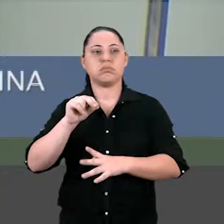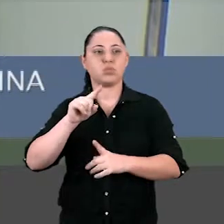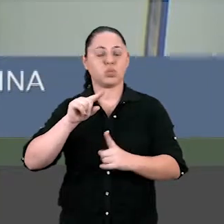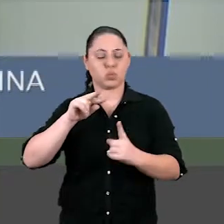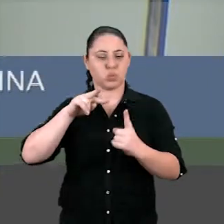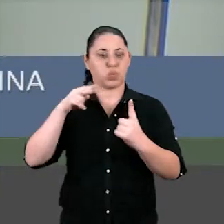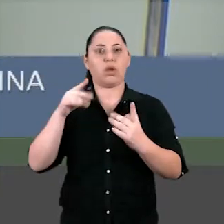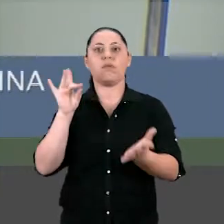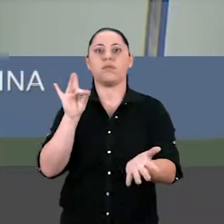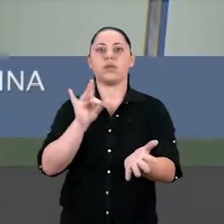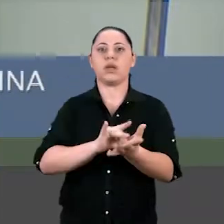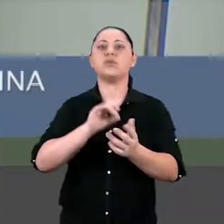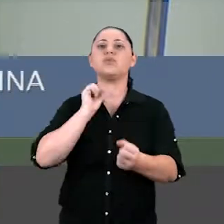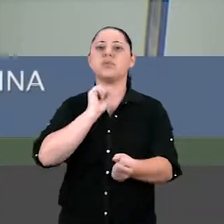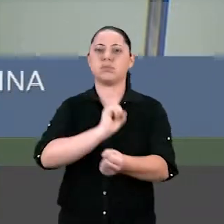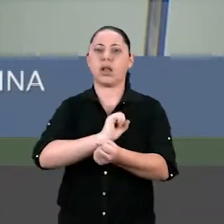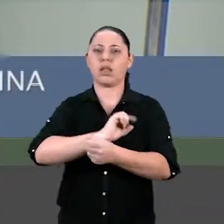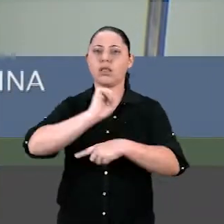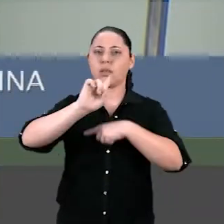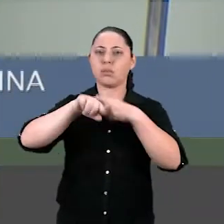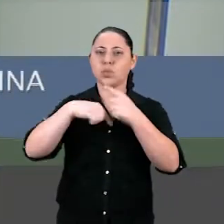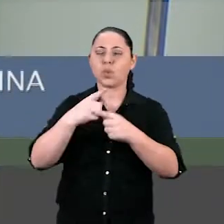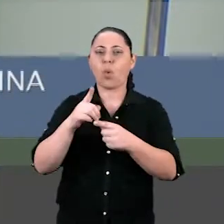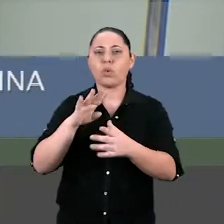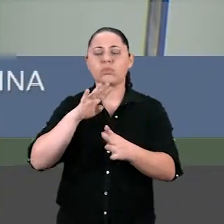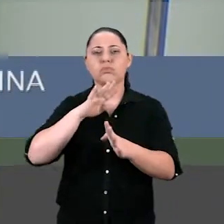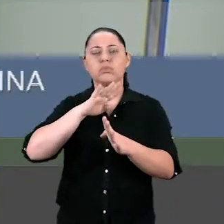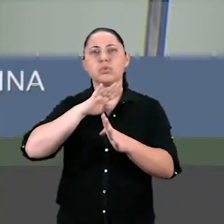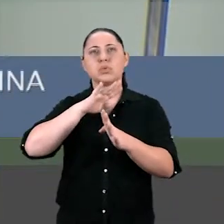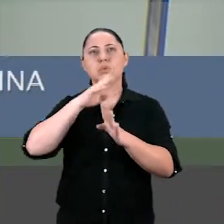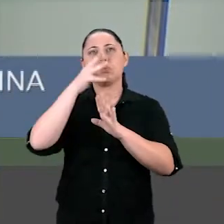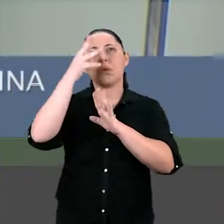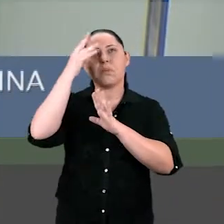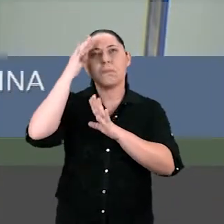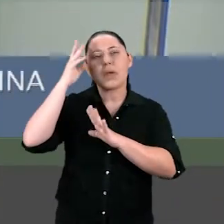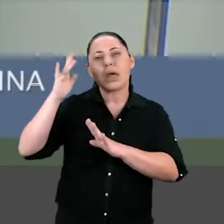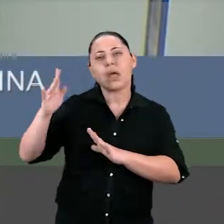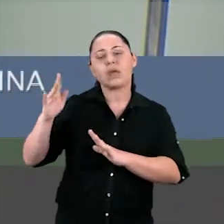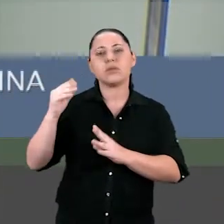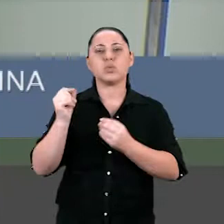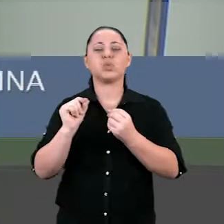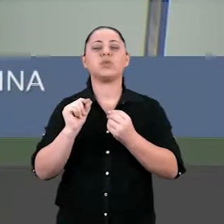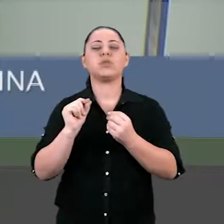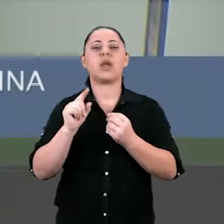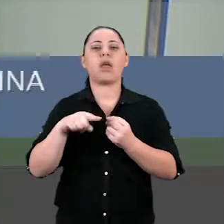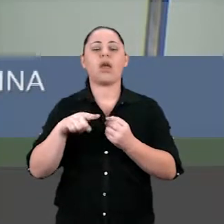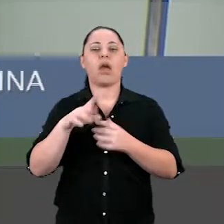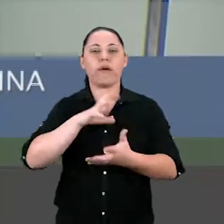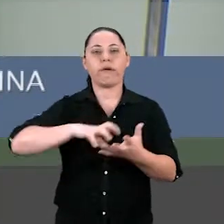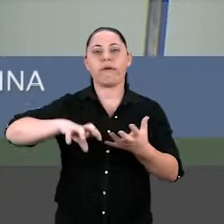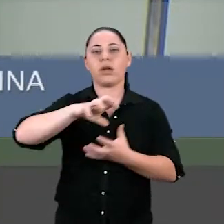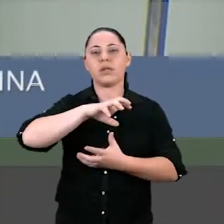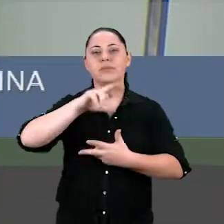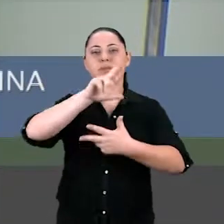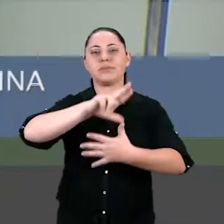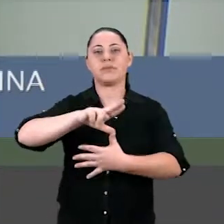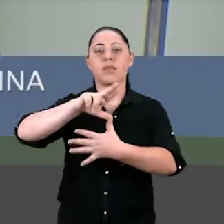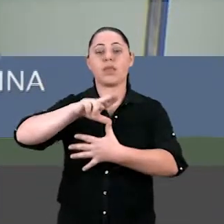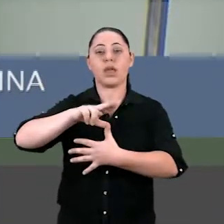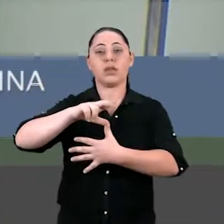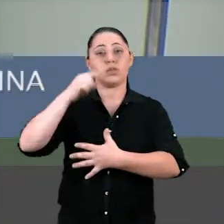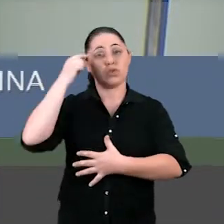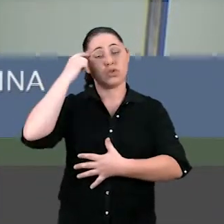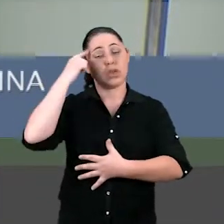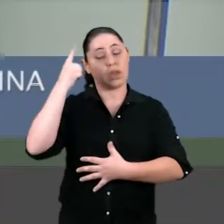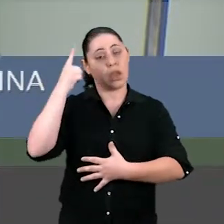realidade de tudo aquilo que se espera ou de tudo aquilo que se teoriza. Quero crer que a nossa crise latino-americana, da nossa ideia de democracia,